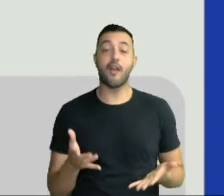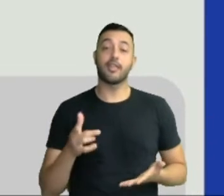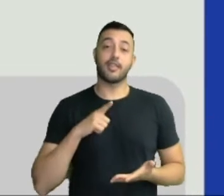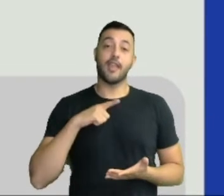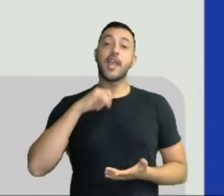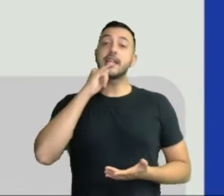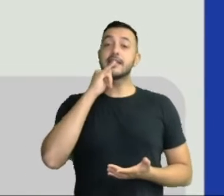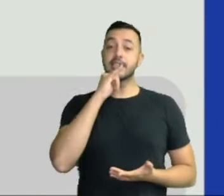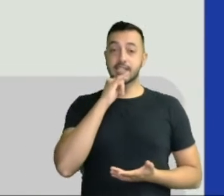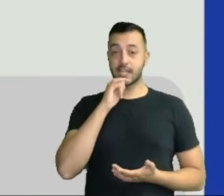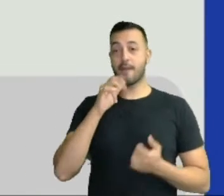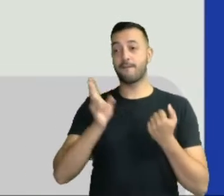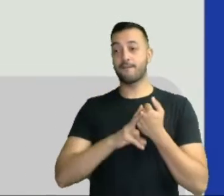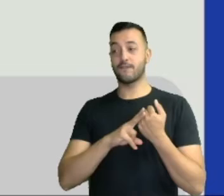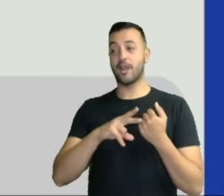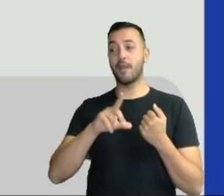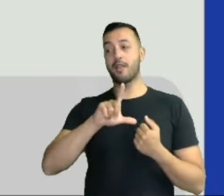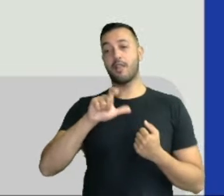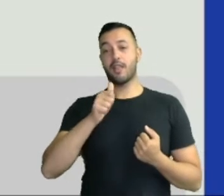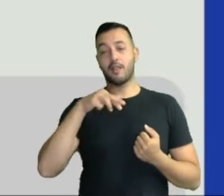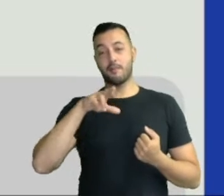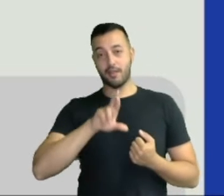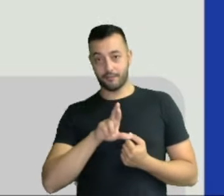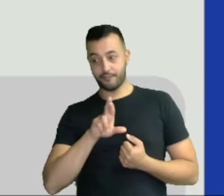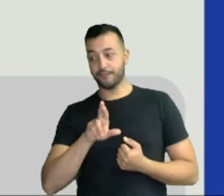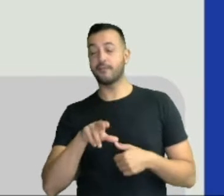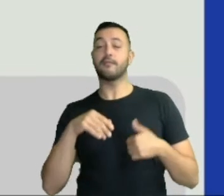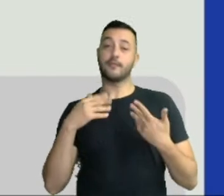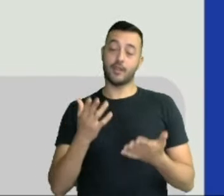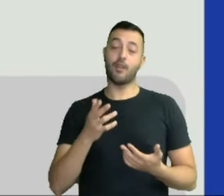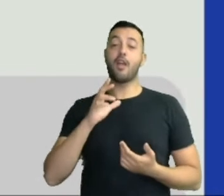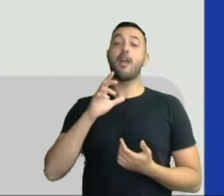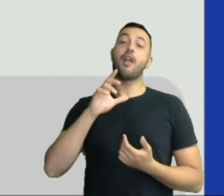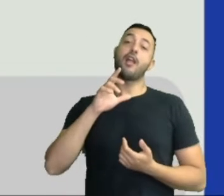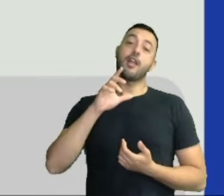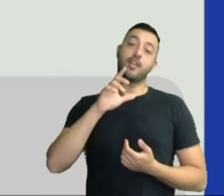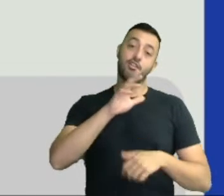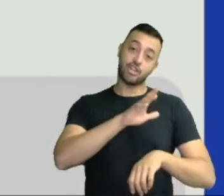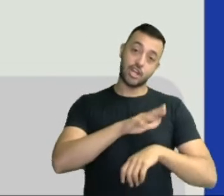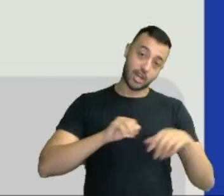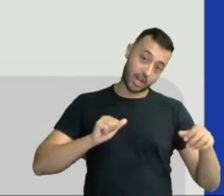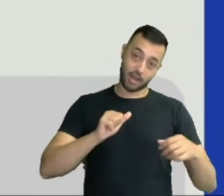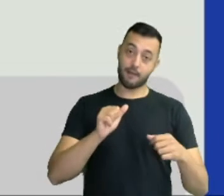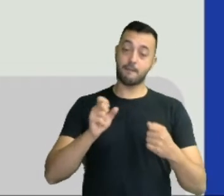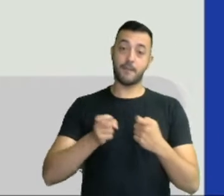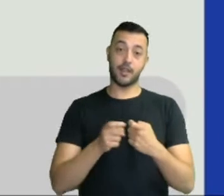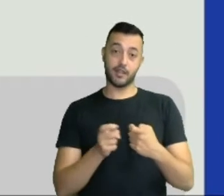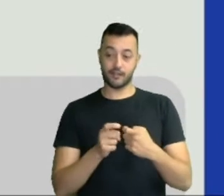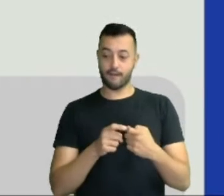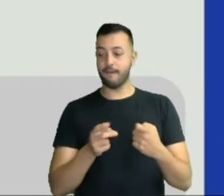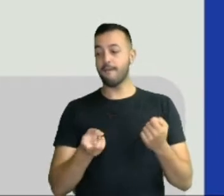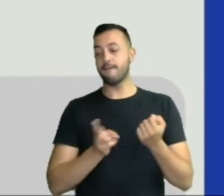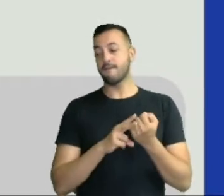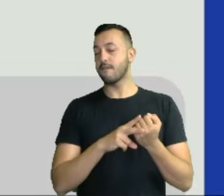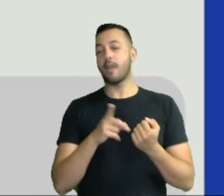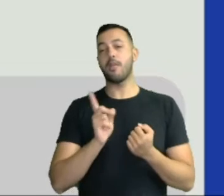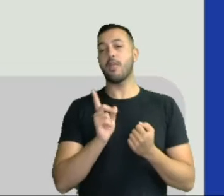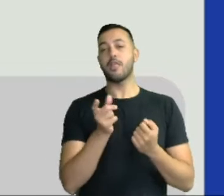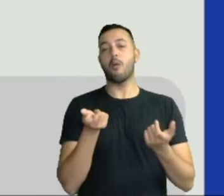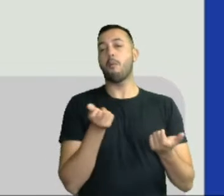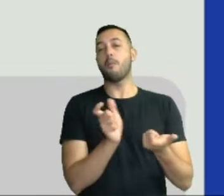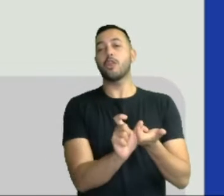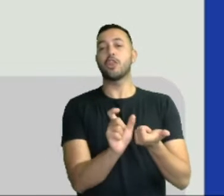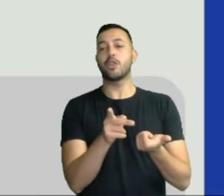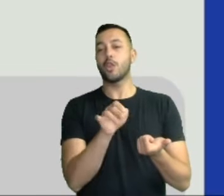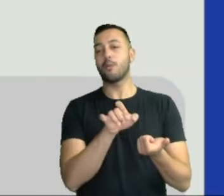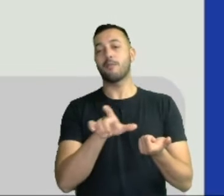exemplo com o verbo llamar. Hay que llamar um médico, que aí a gente usa no verbo não pronominal, no sentido